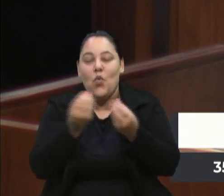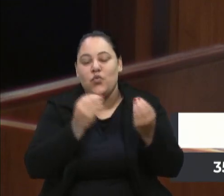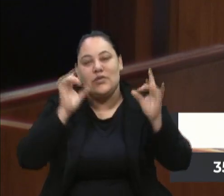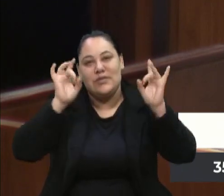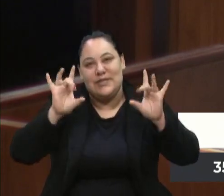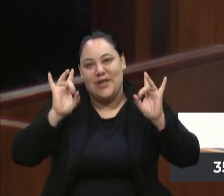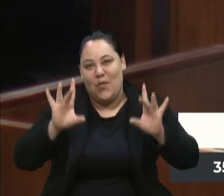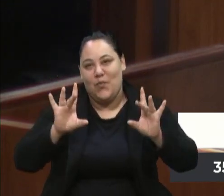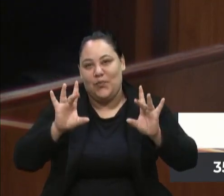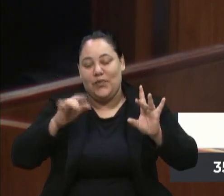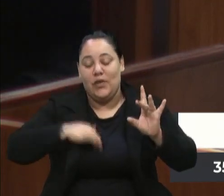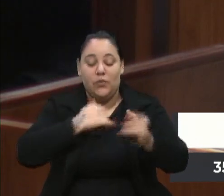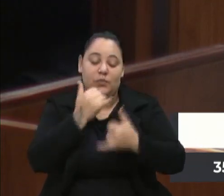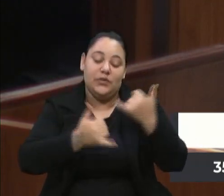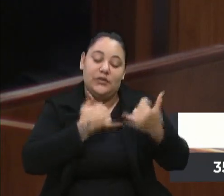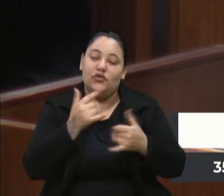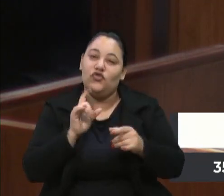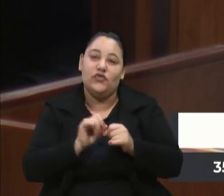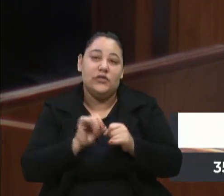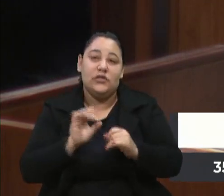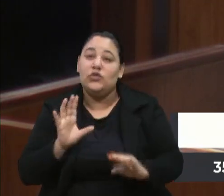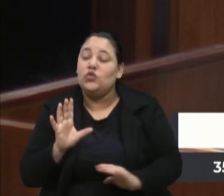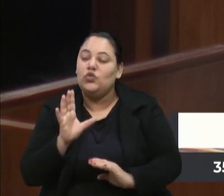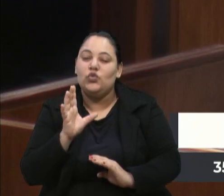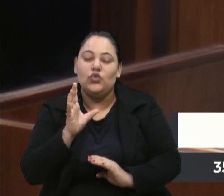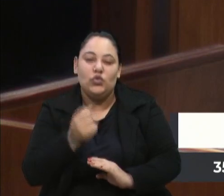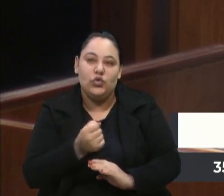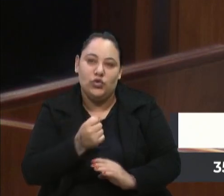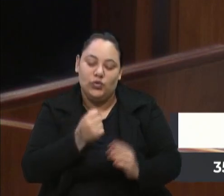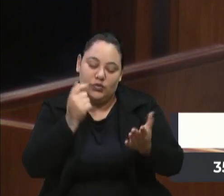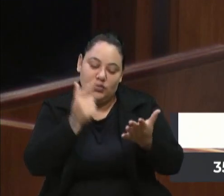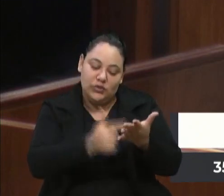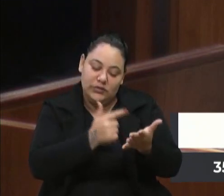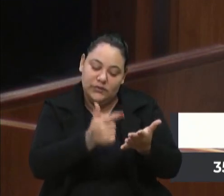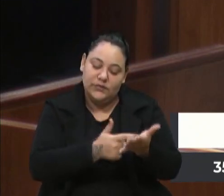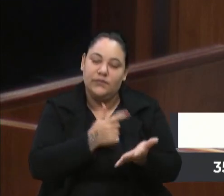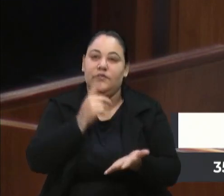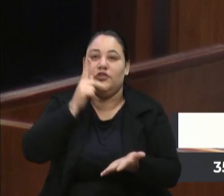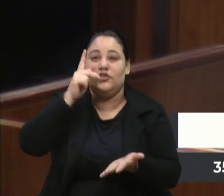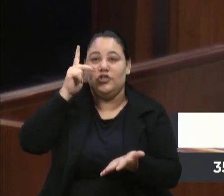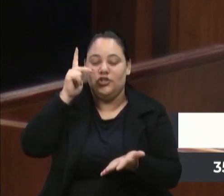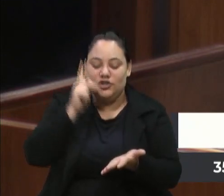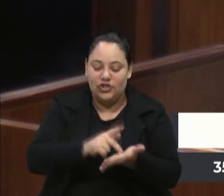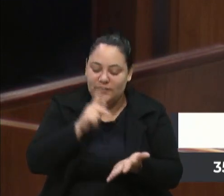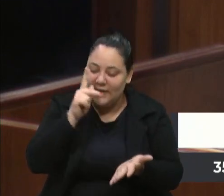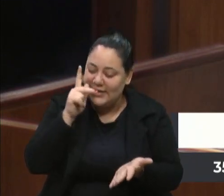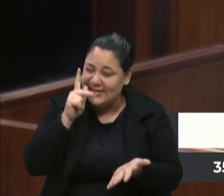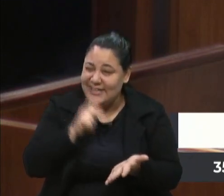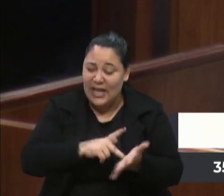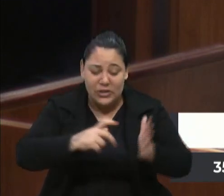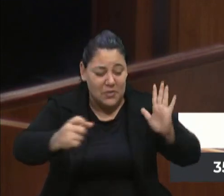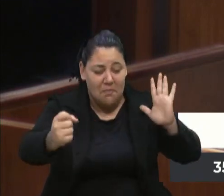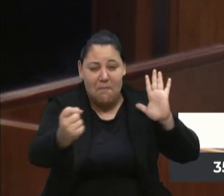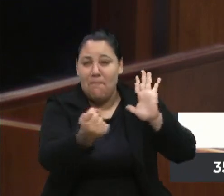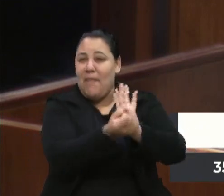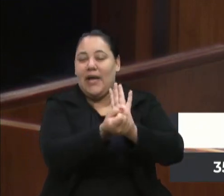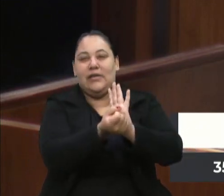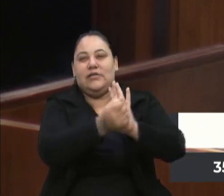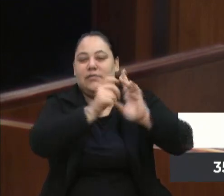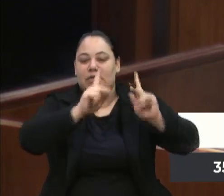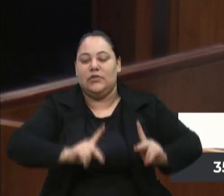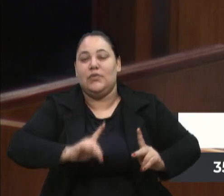brincado, né, que a gente faz de tudo para que o livro literalmente atropele as pessoas na Praça Dante Alighieri.